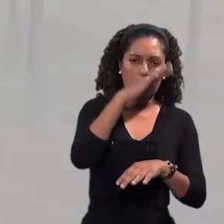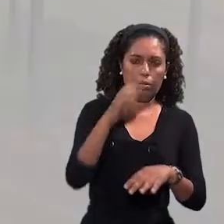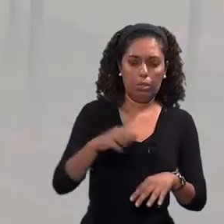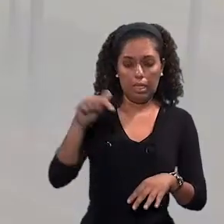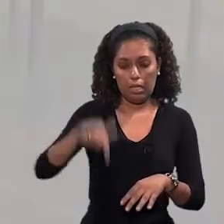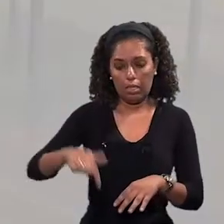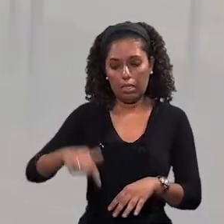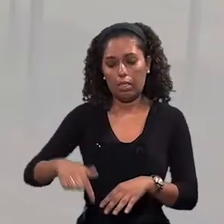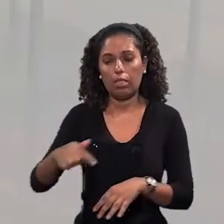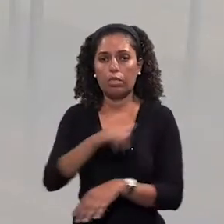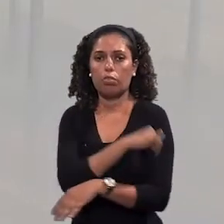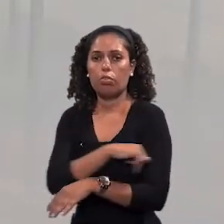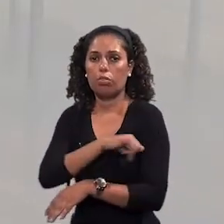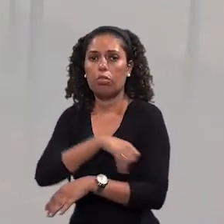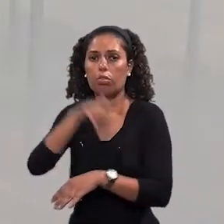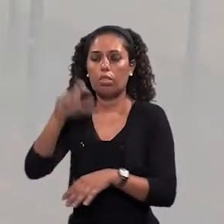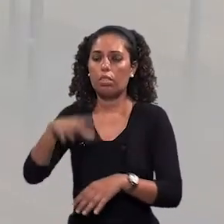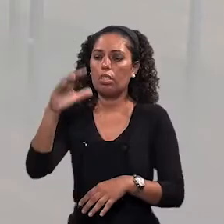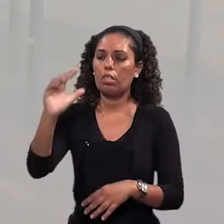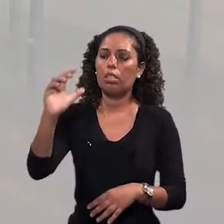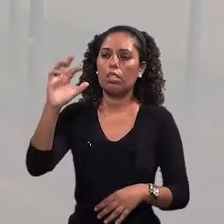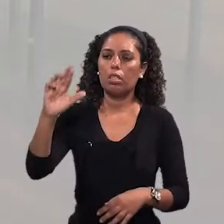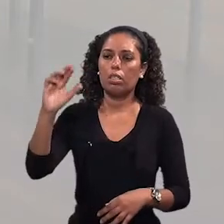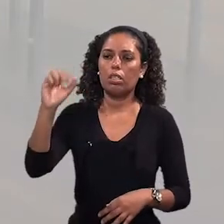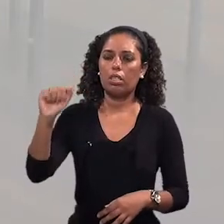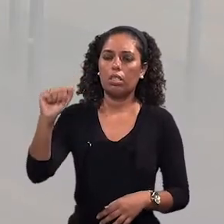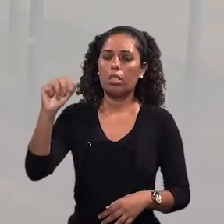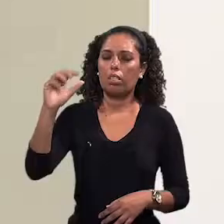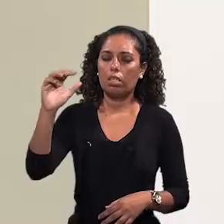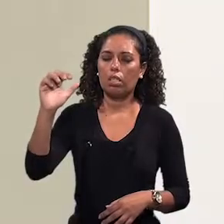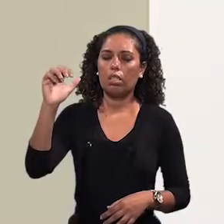Rio, a Carioca. Deputado. Exatamente. Eu acho que não só para as